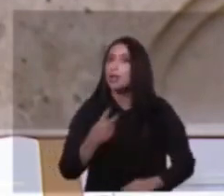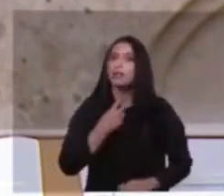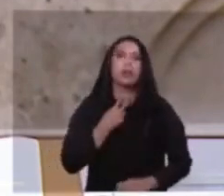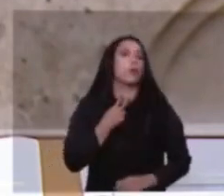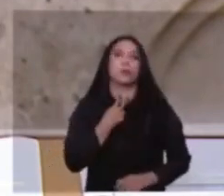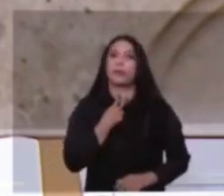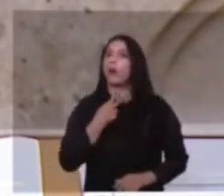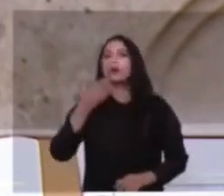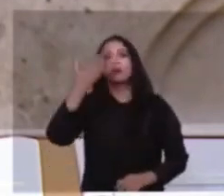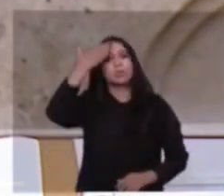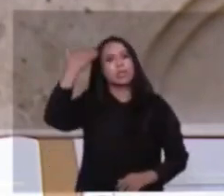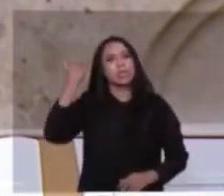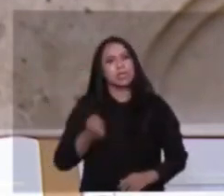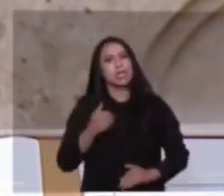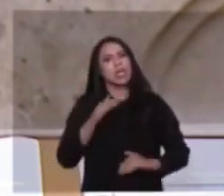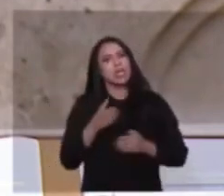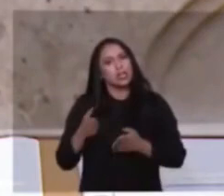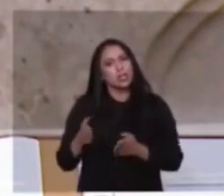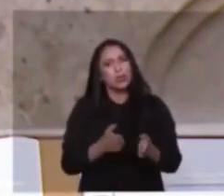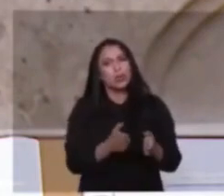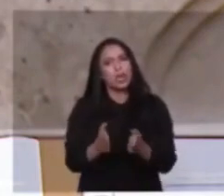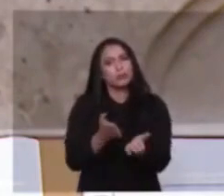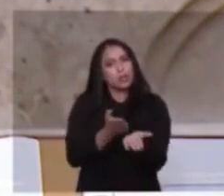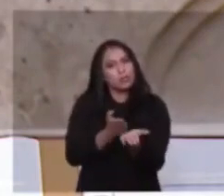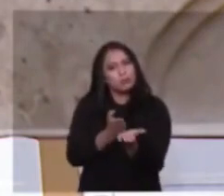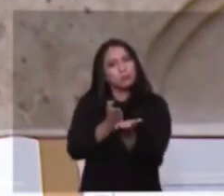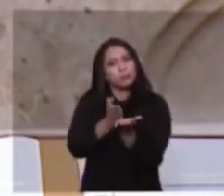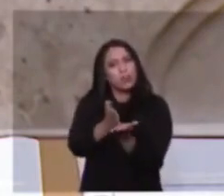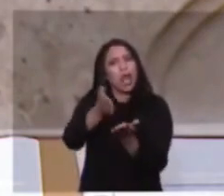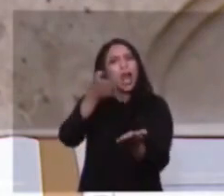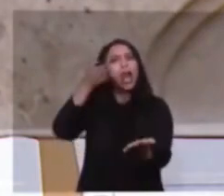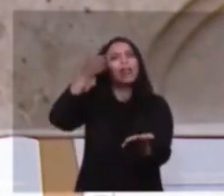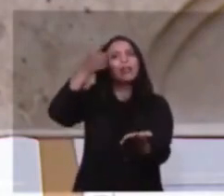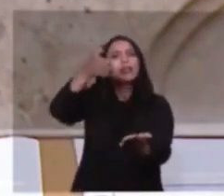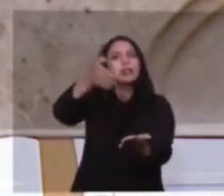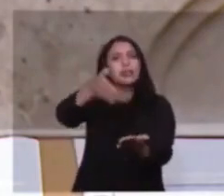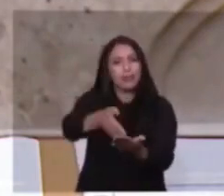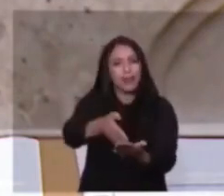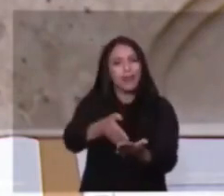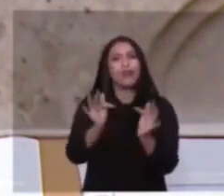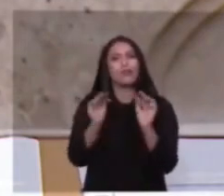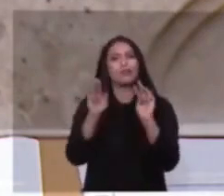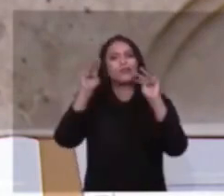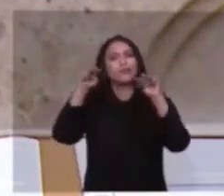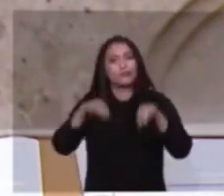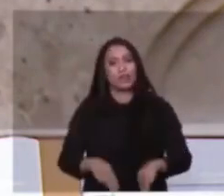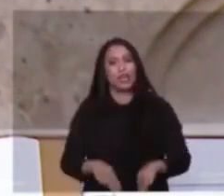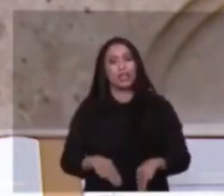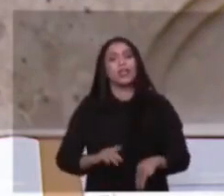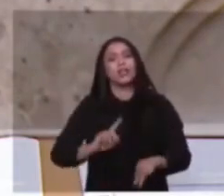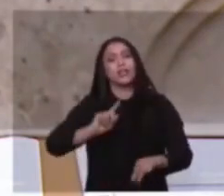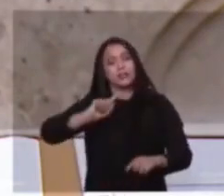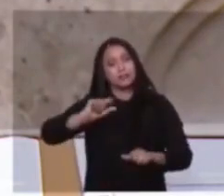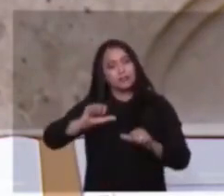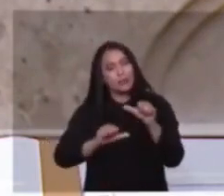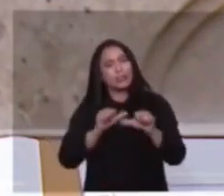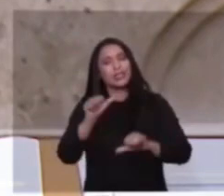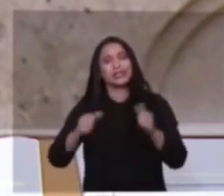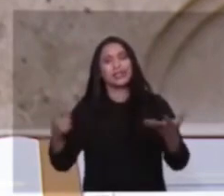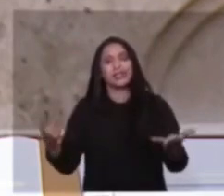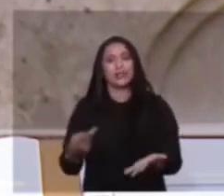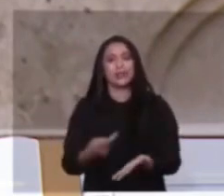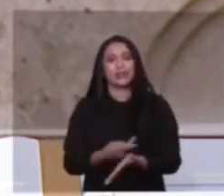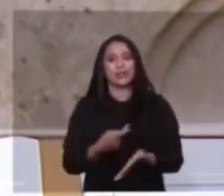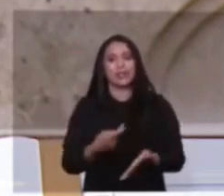o caminho há de ser trilhado até o fim, quando o novo círculo se inicia. É